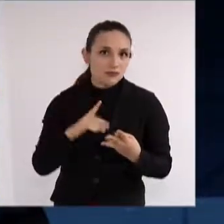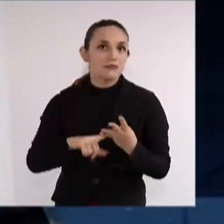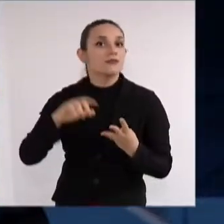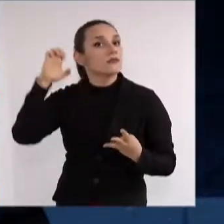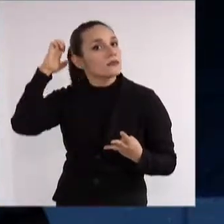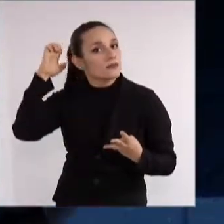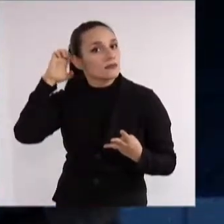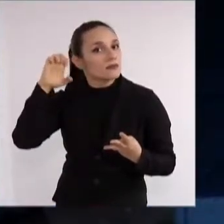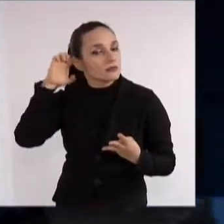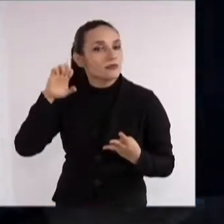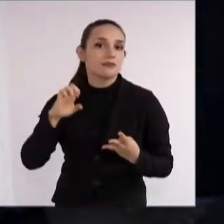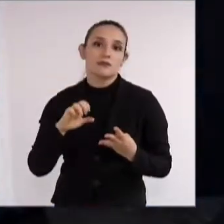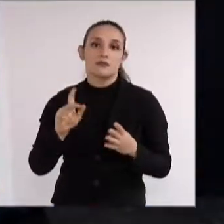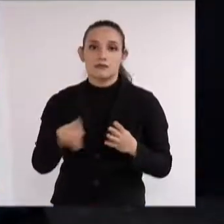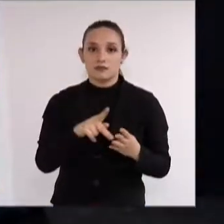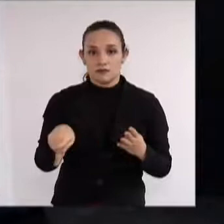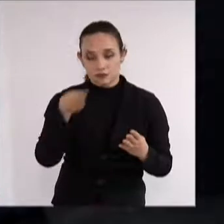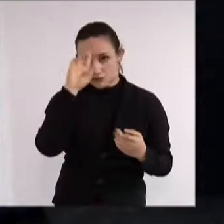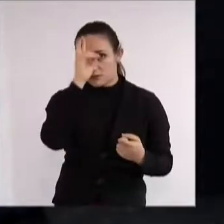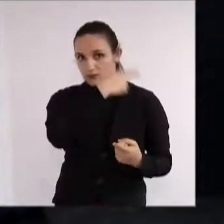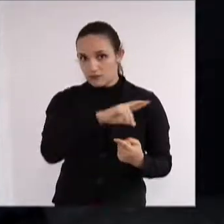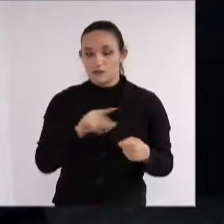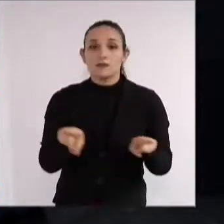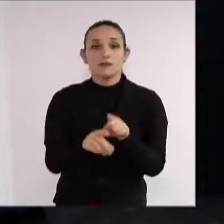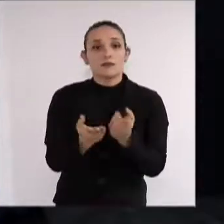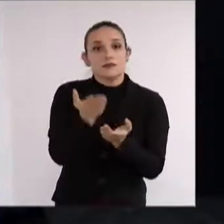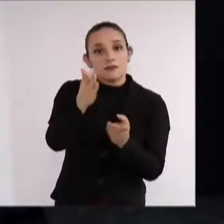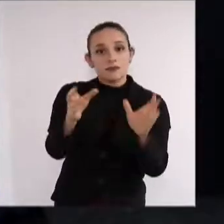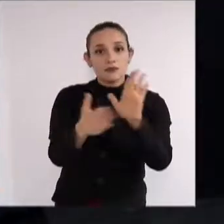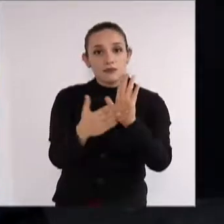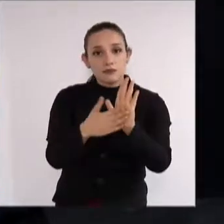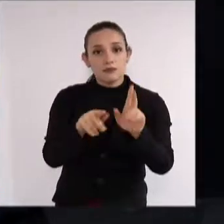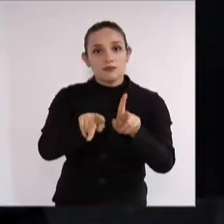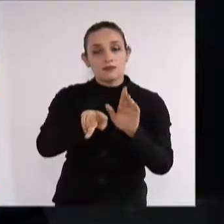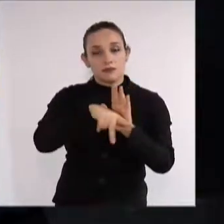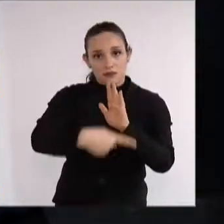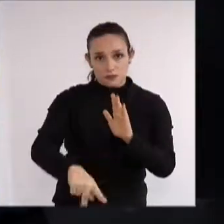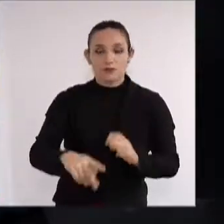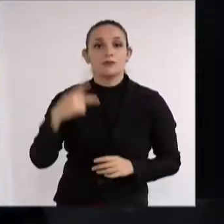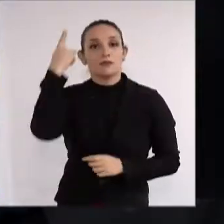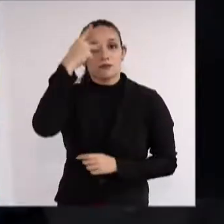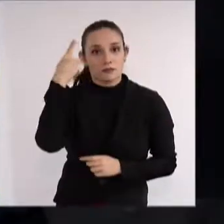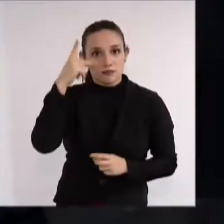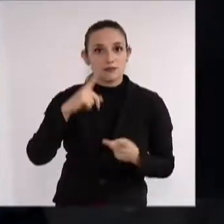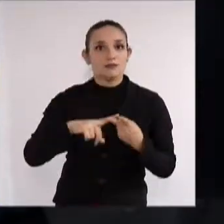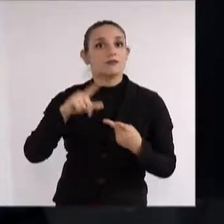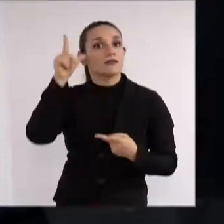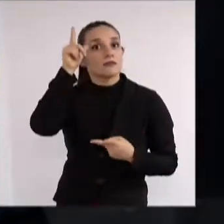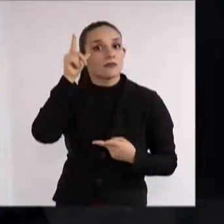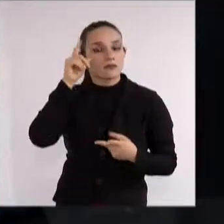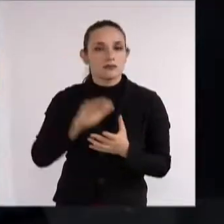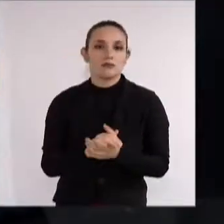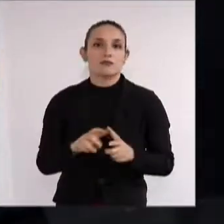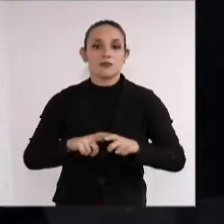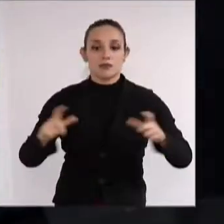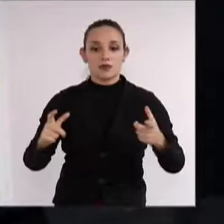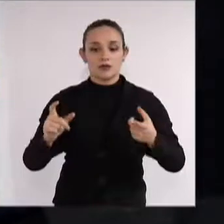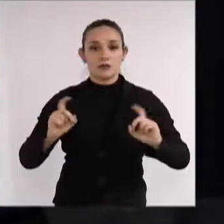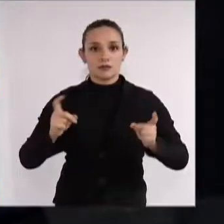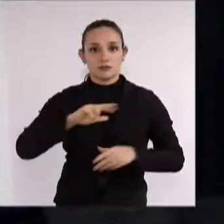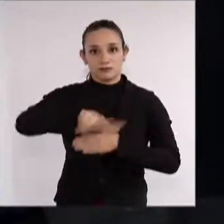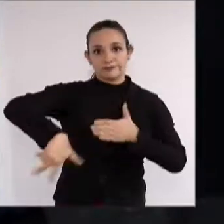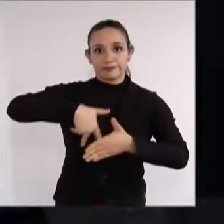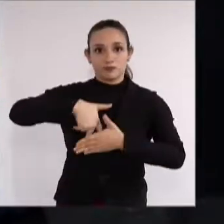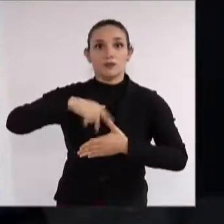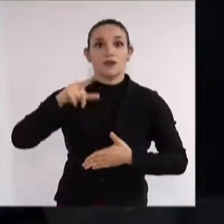professor Rinaldo. Sobre a mesa, proposições apresentadas pelos deputados Maurício Picarelli e Lídio Lopes. Grande expediente, usou da